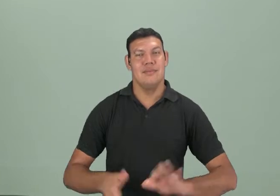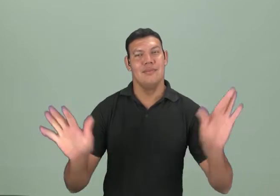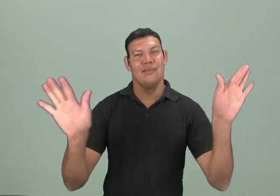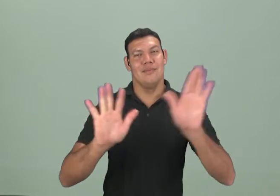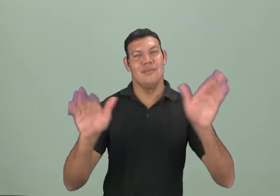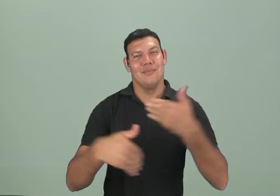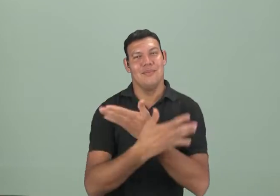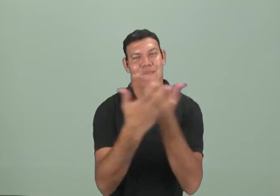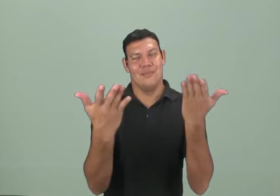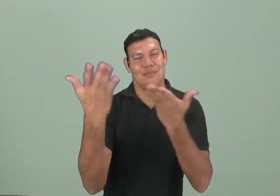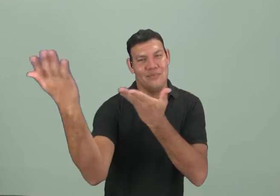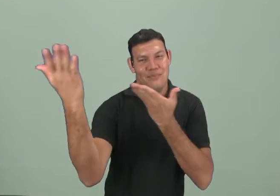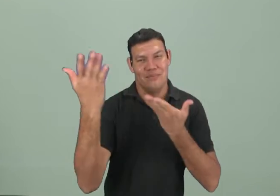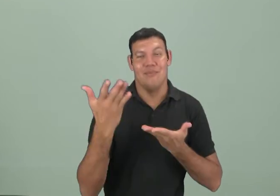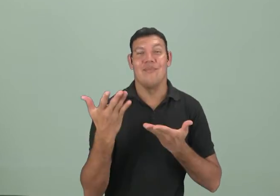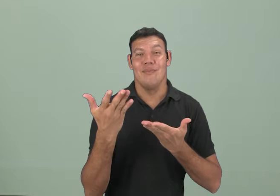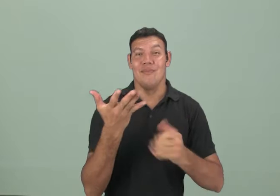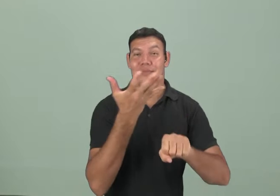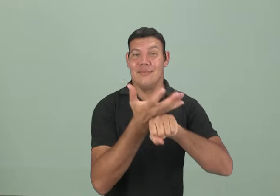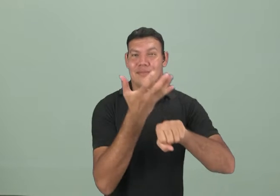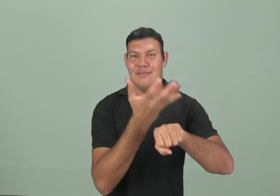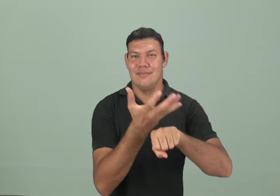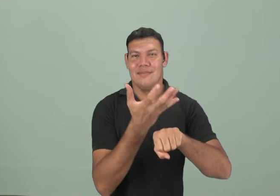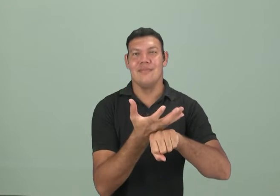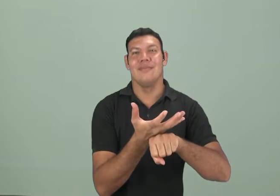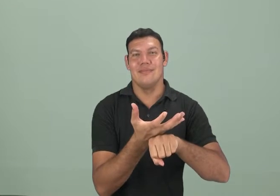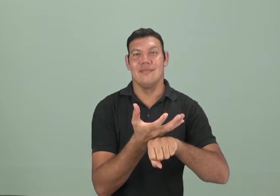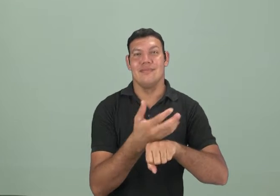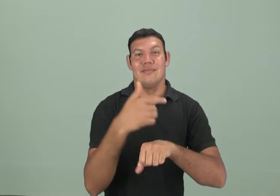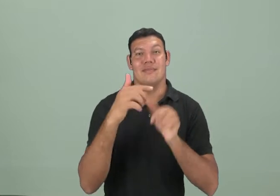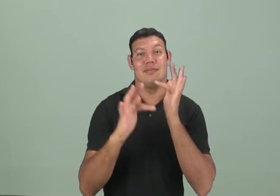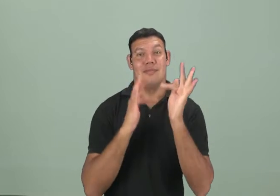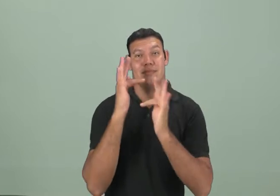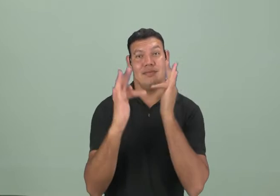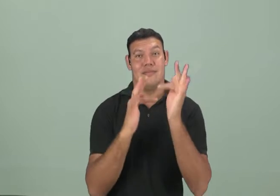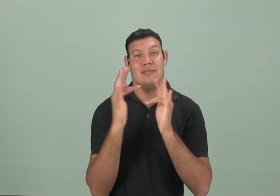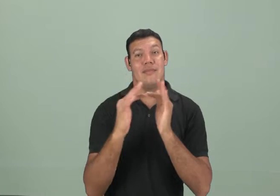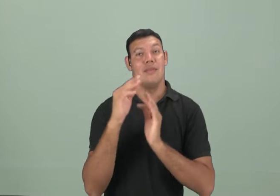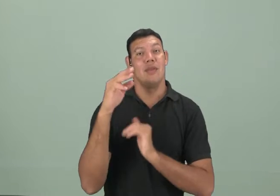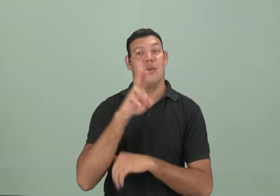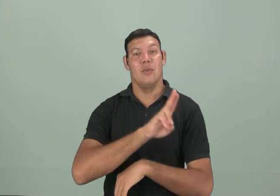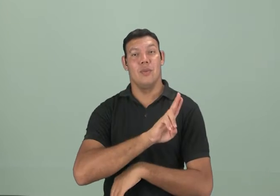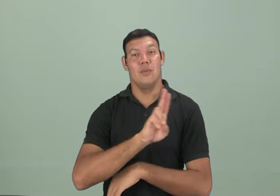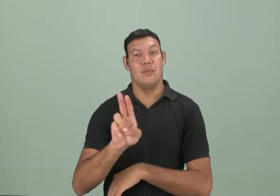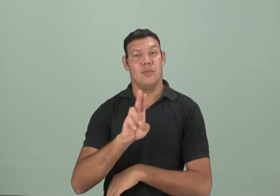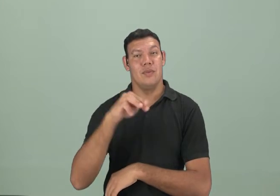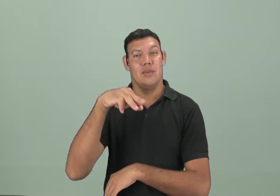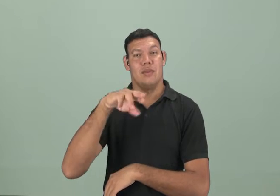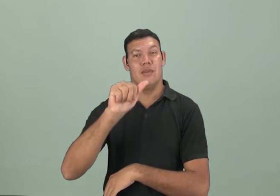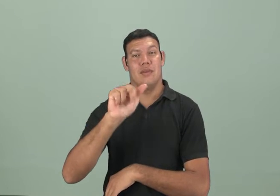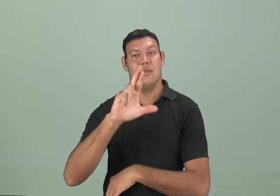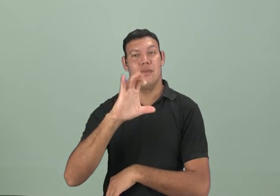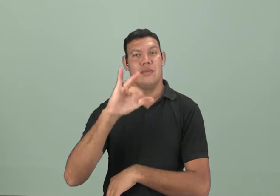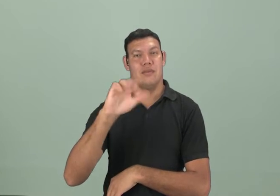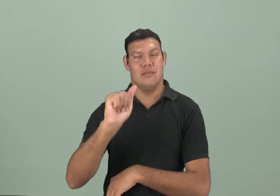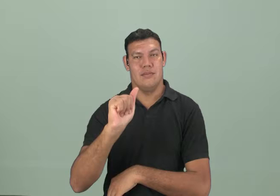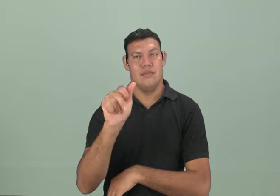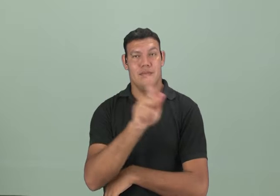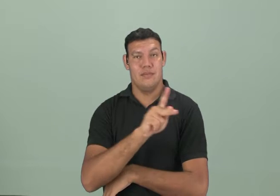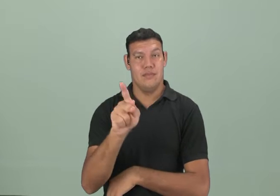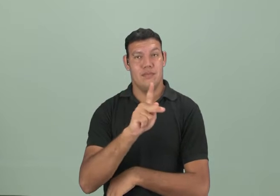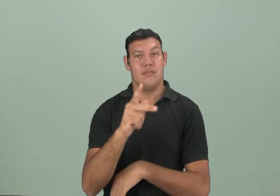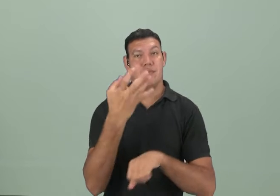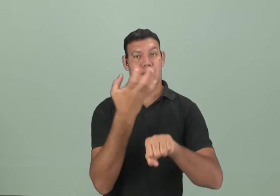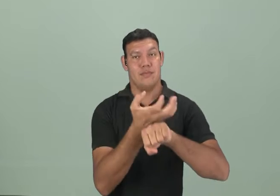Olá pessoal, sejam bem-vindos a mais uma aula de Física. Meu nome é Márcio, sou professor de Física do Estado. Nós estamos aí